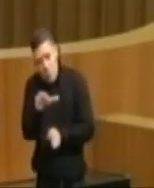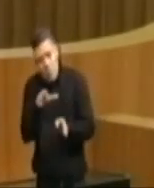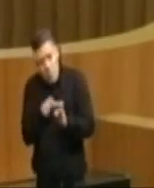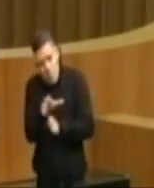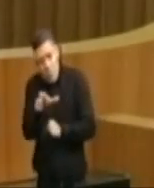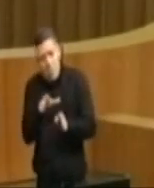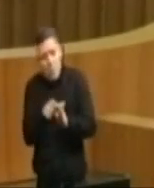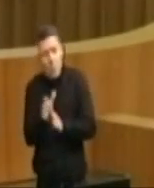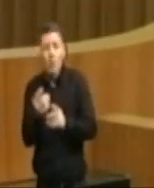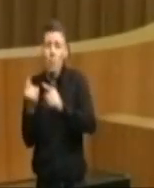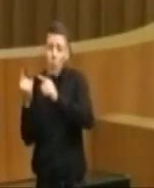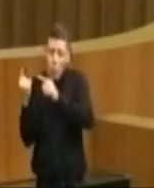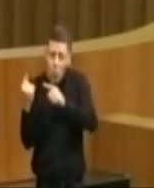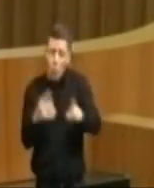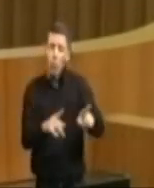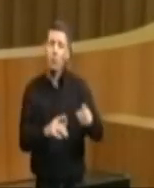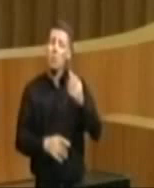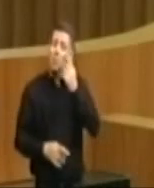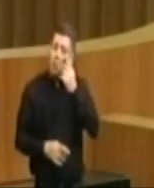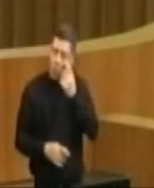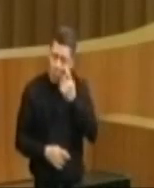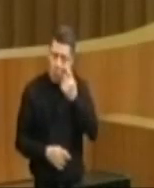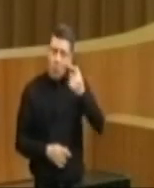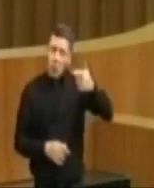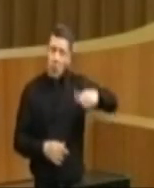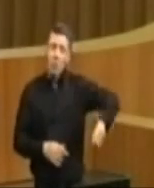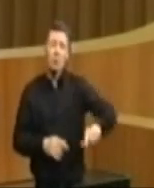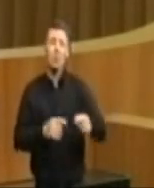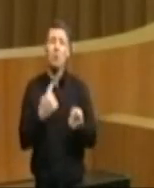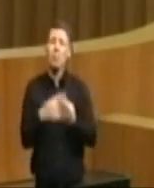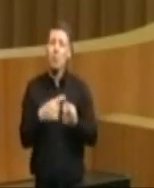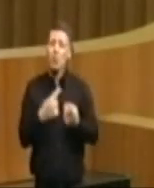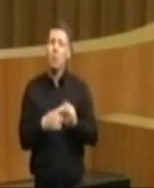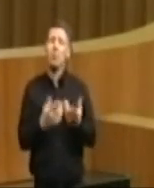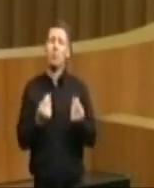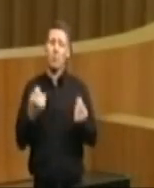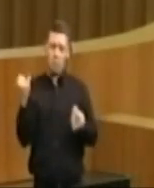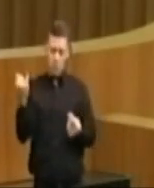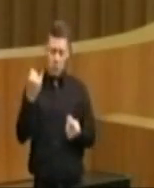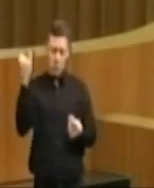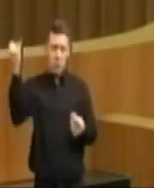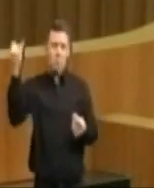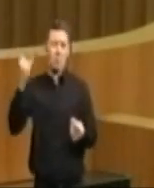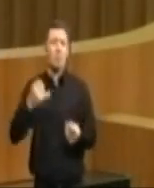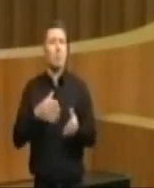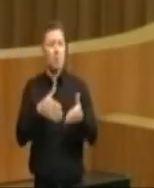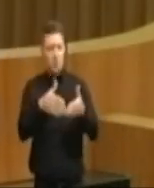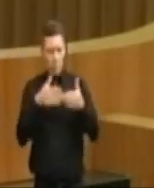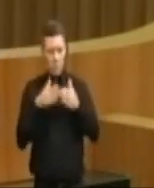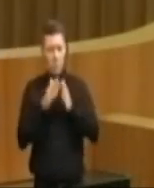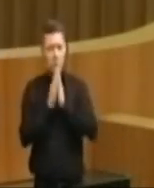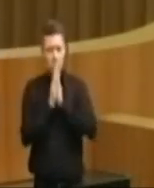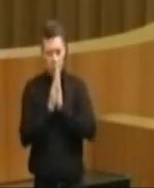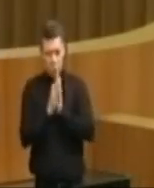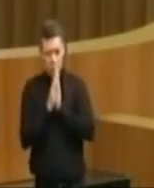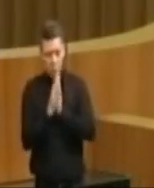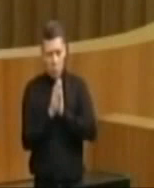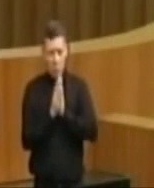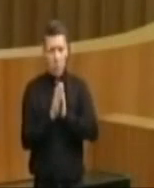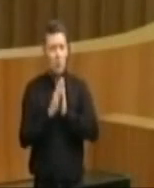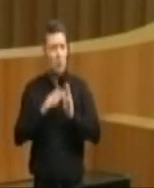votar contra as emendas, que reveja, porque isso aqui é uma situação muito importante, é um apelo generalizado. Generalizado na